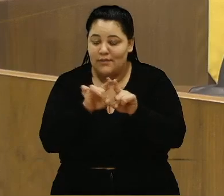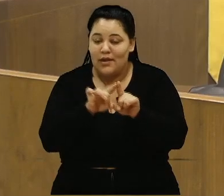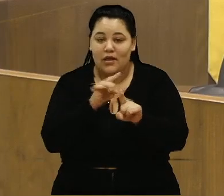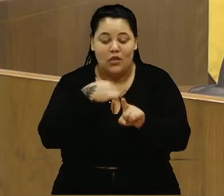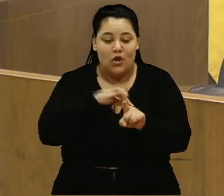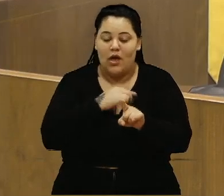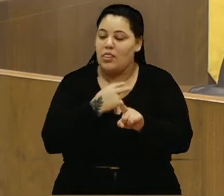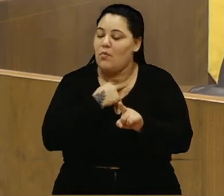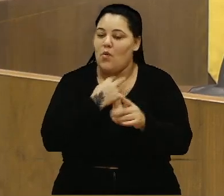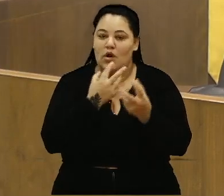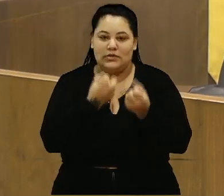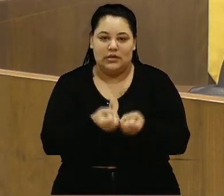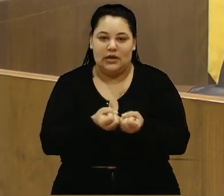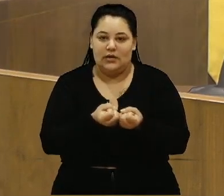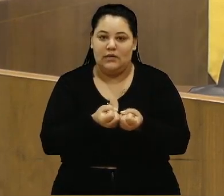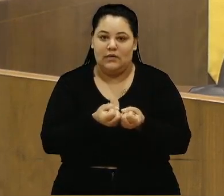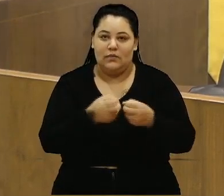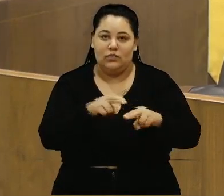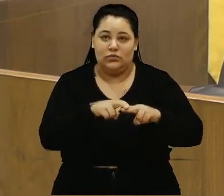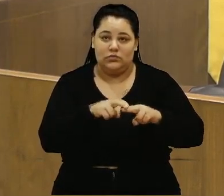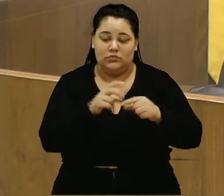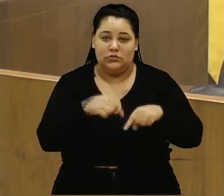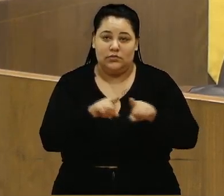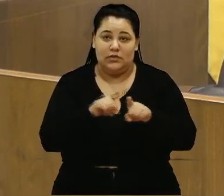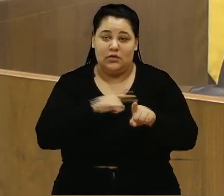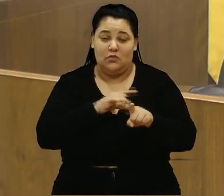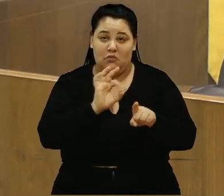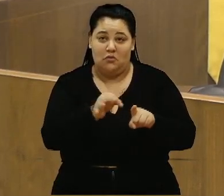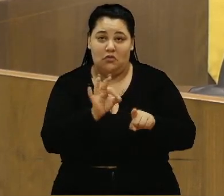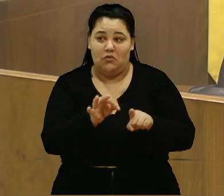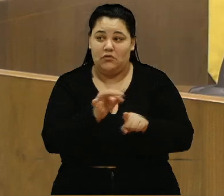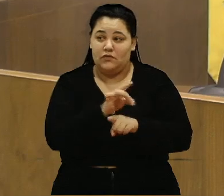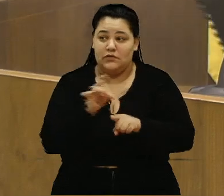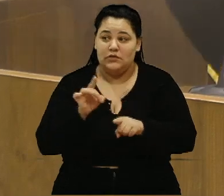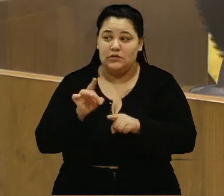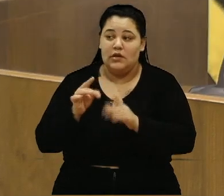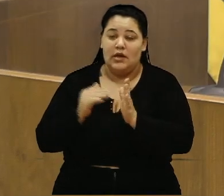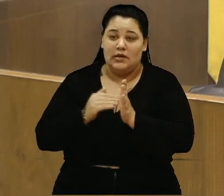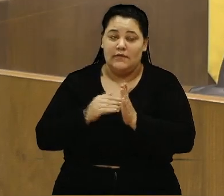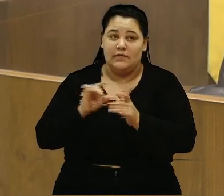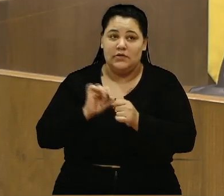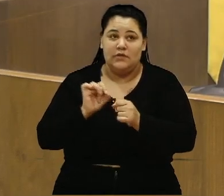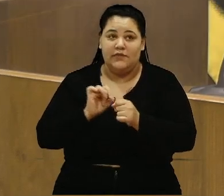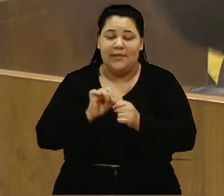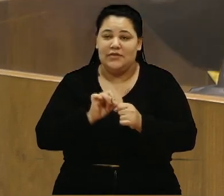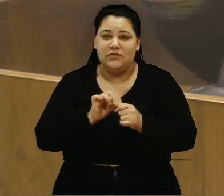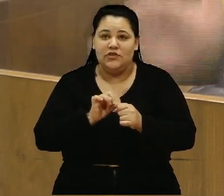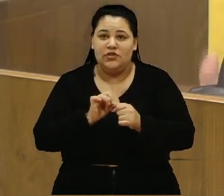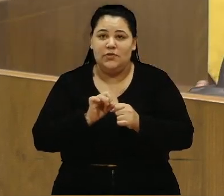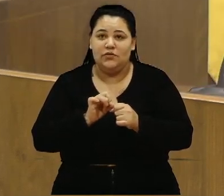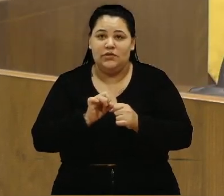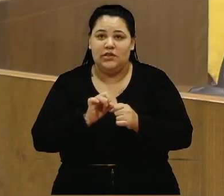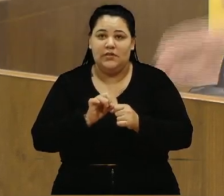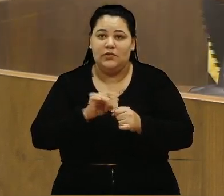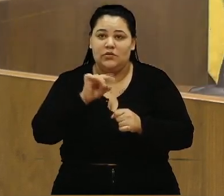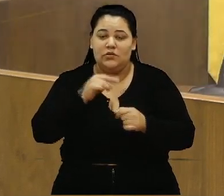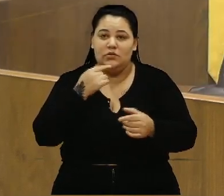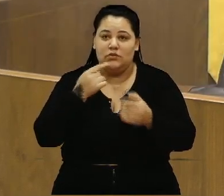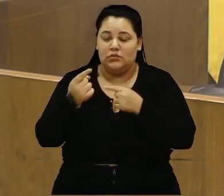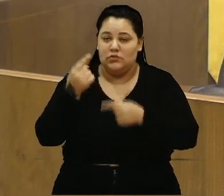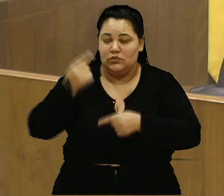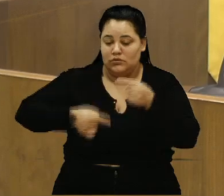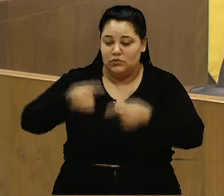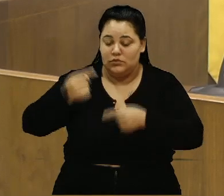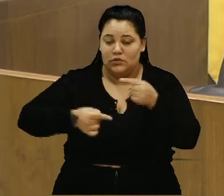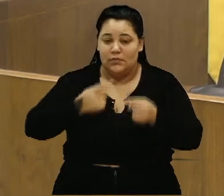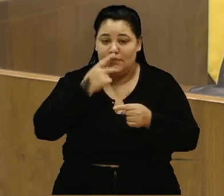podemos admitir. Por isso eu deixo essa sugestão e concordo com o senhor, nós poderíamos sim fazer um grande debate, tem nomes excelentes a nível de Brasil para falar